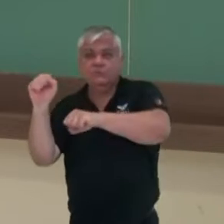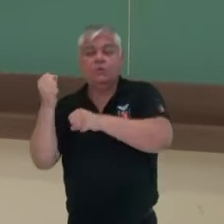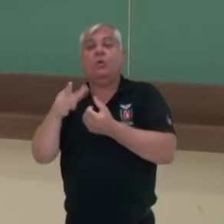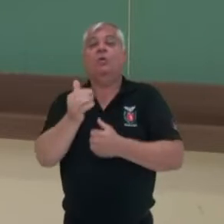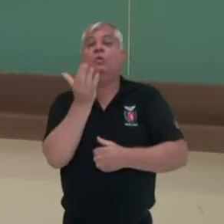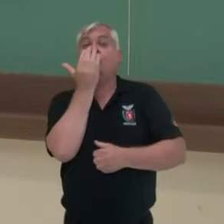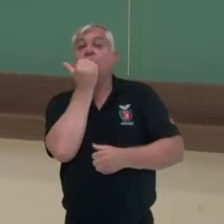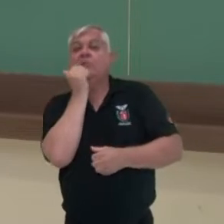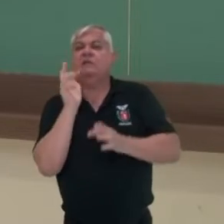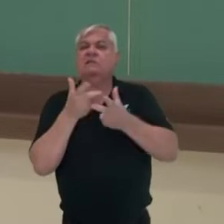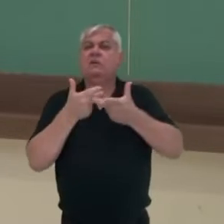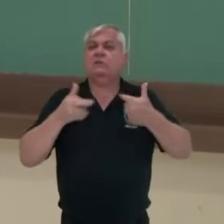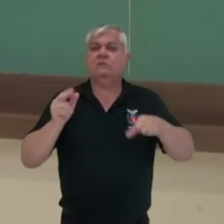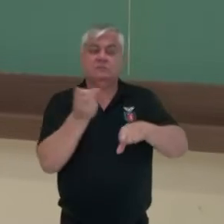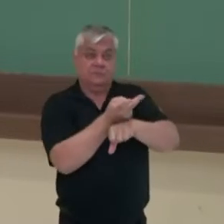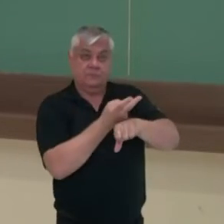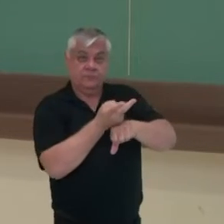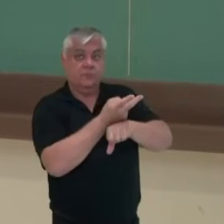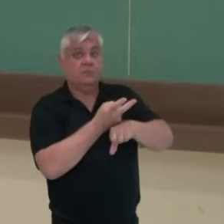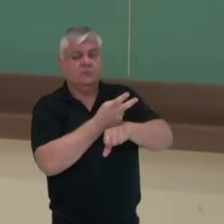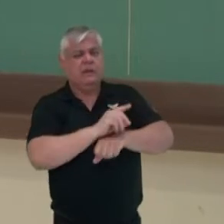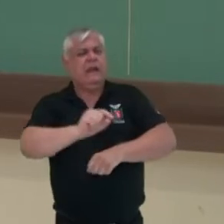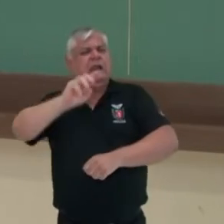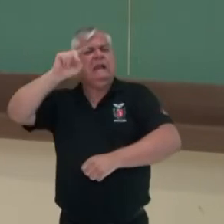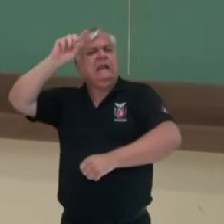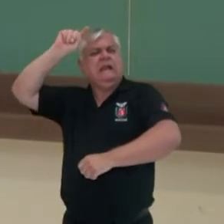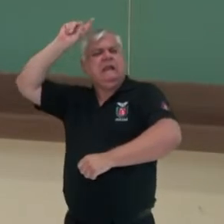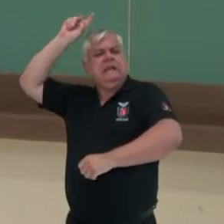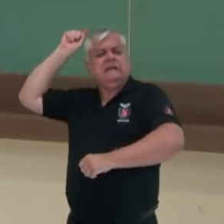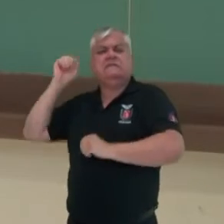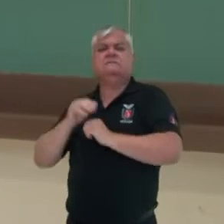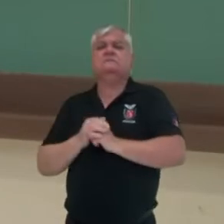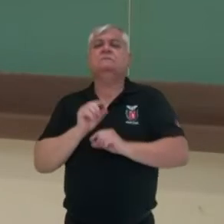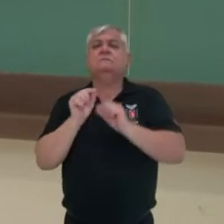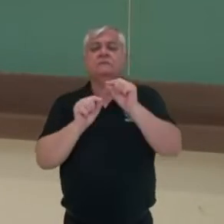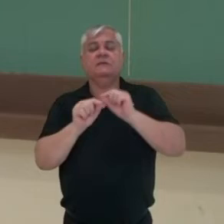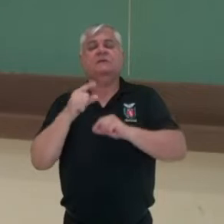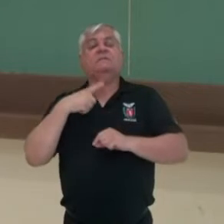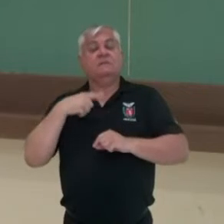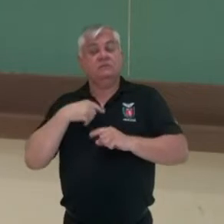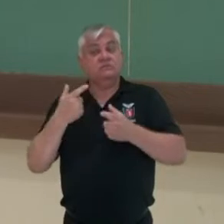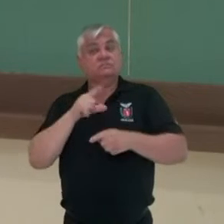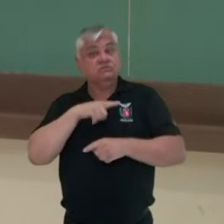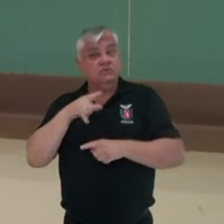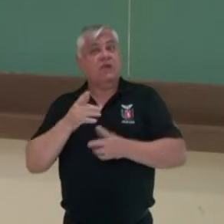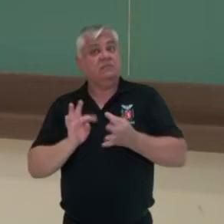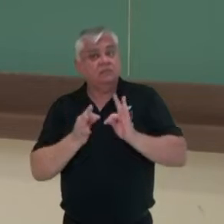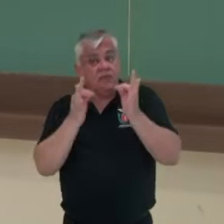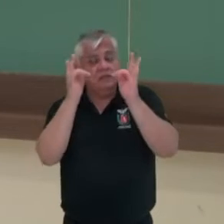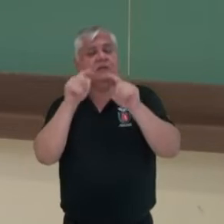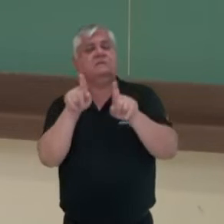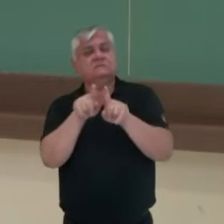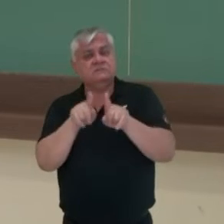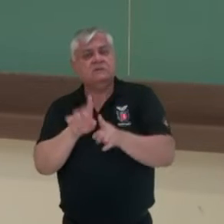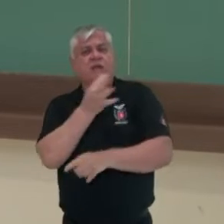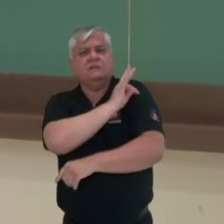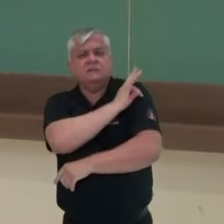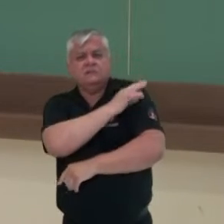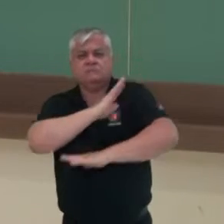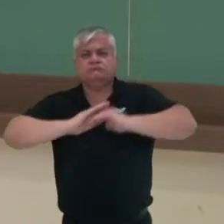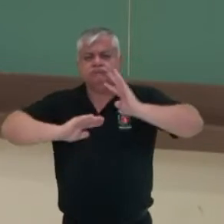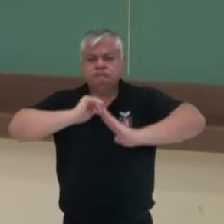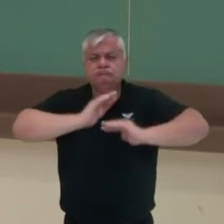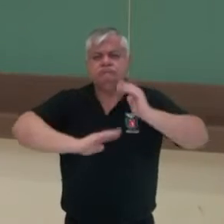o alimento, se a gente pensar lá atrás, então, muitas técnicas eram utilizadas. Pense